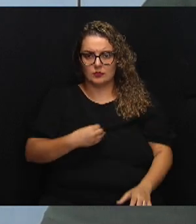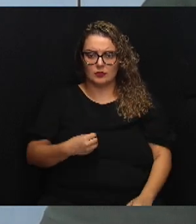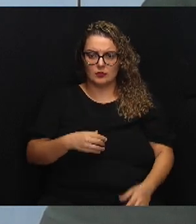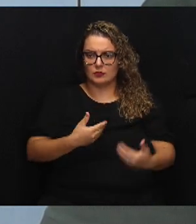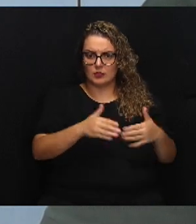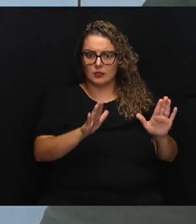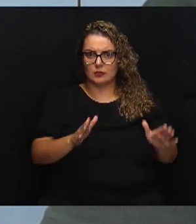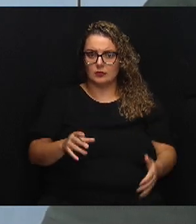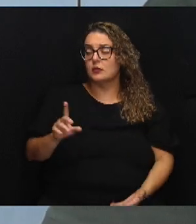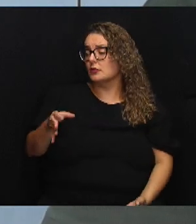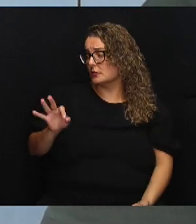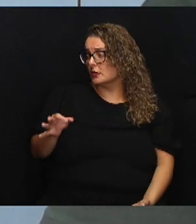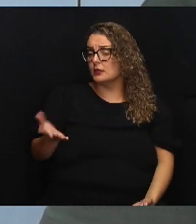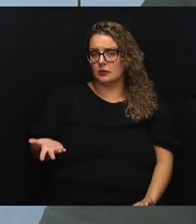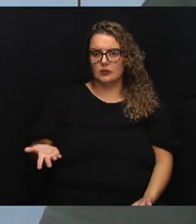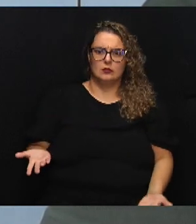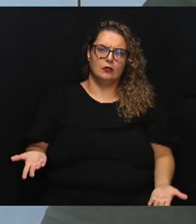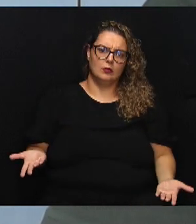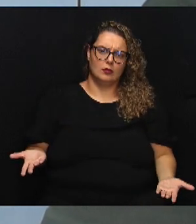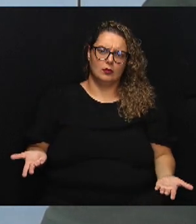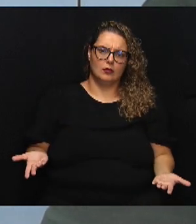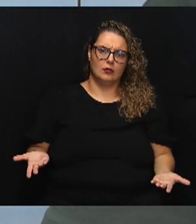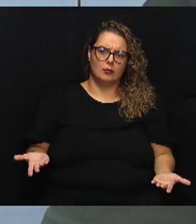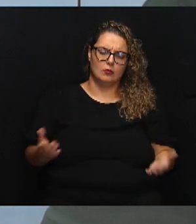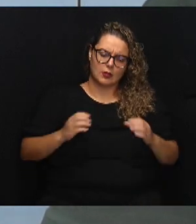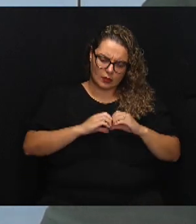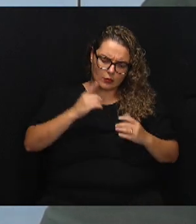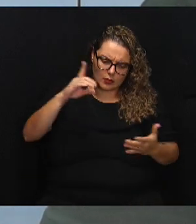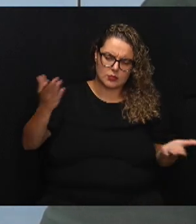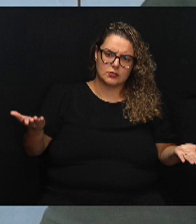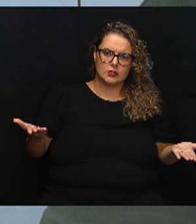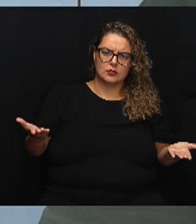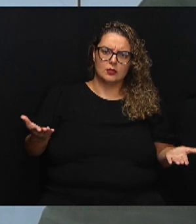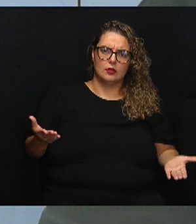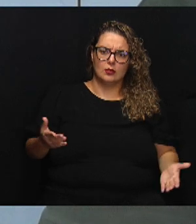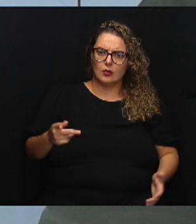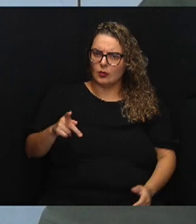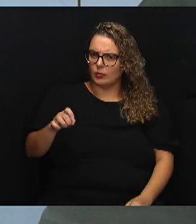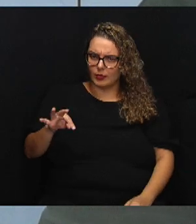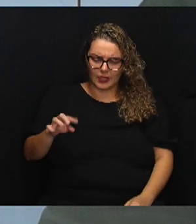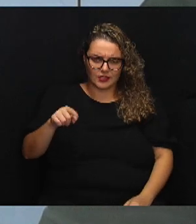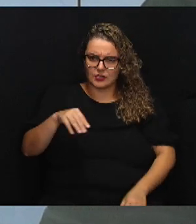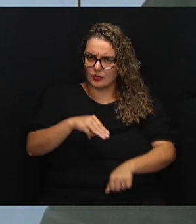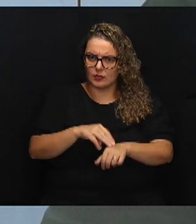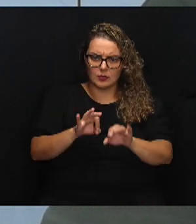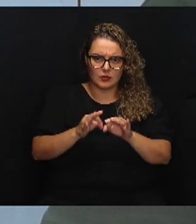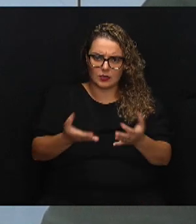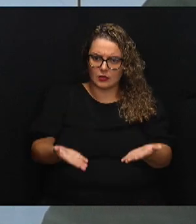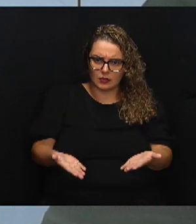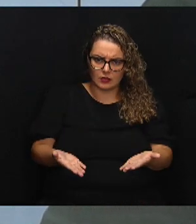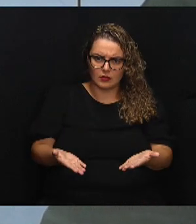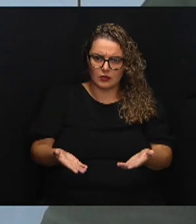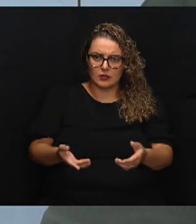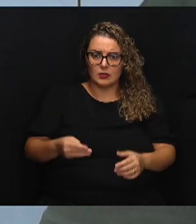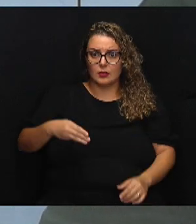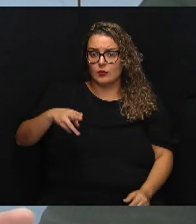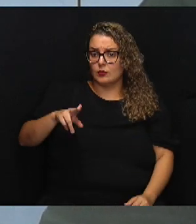Exatamente o que eu penso. Pera aí, pelo amor de Deus, hoje o pet ele é um membro da família. A gente tem a família